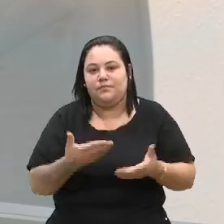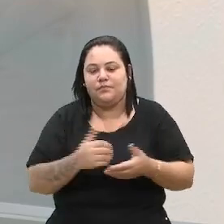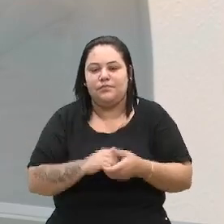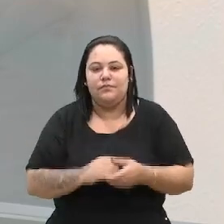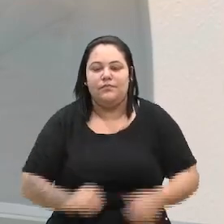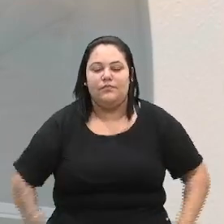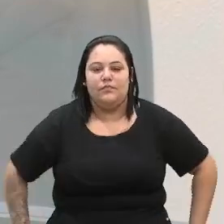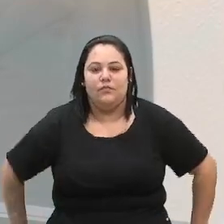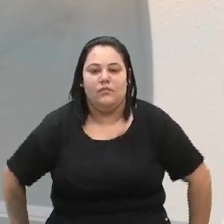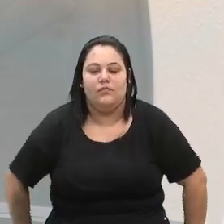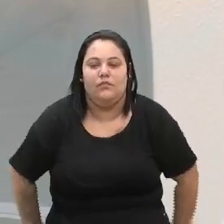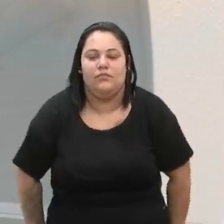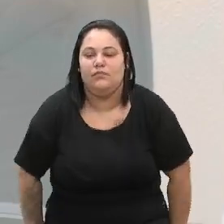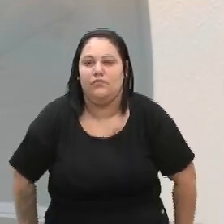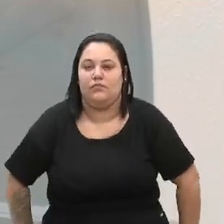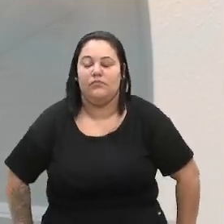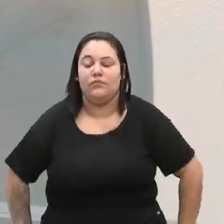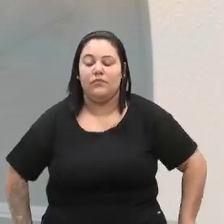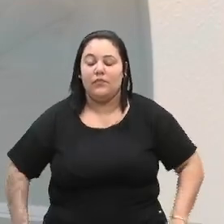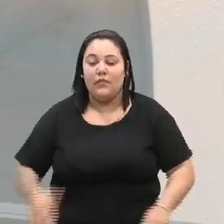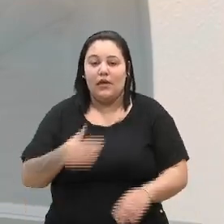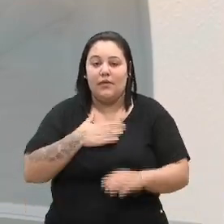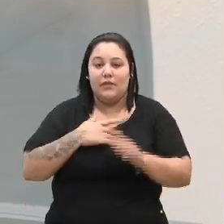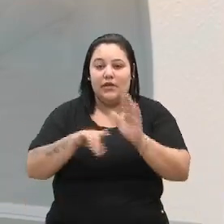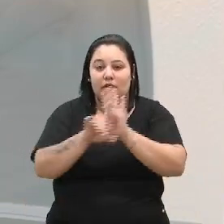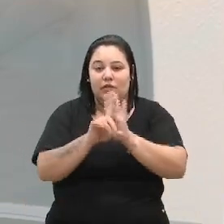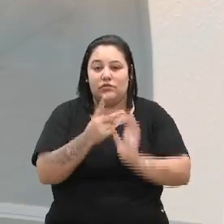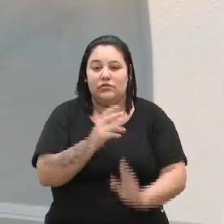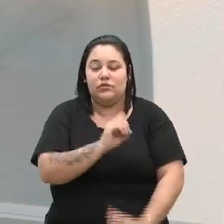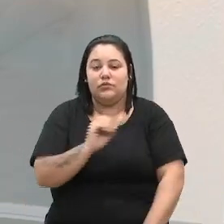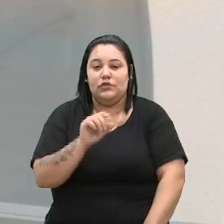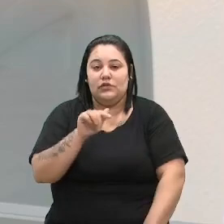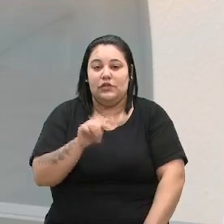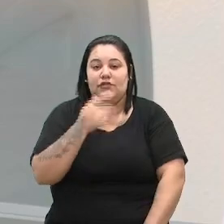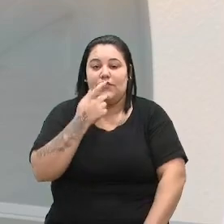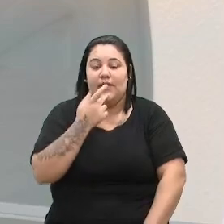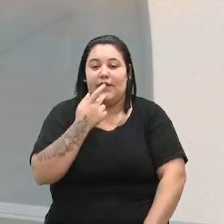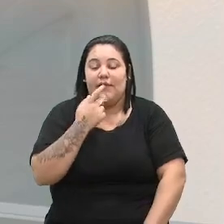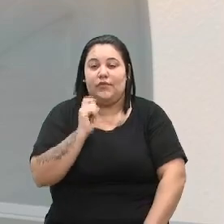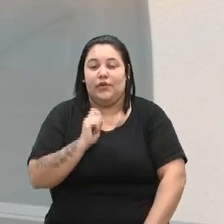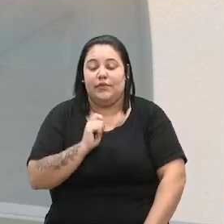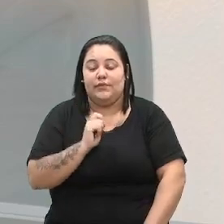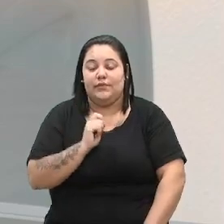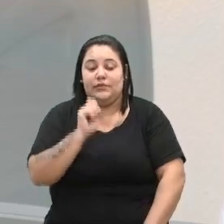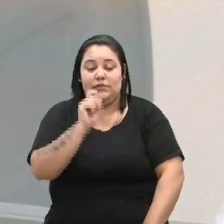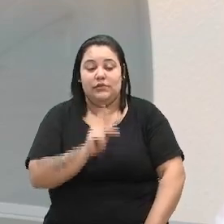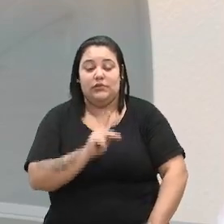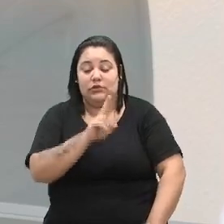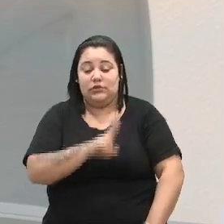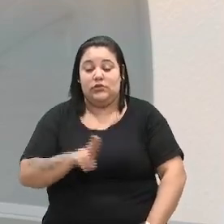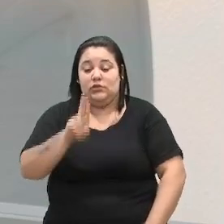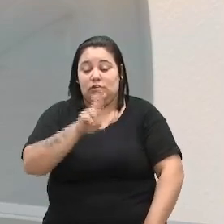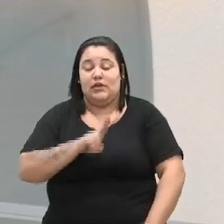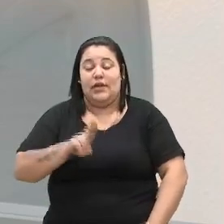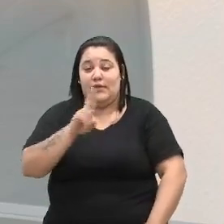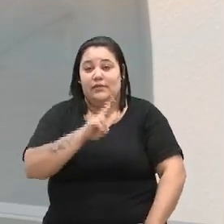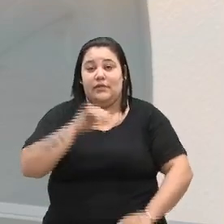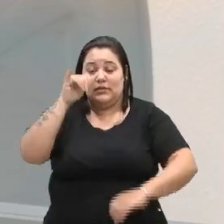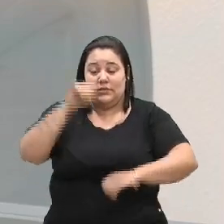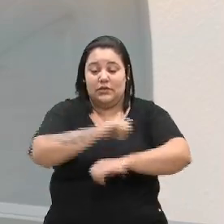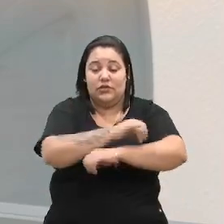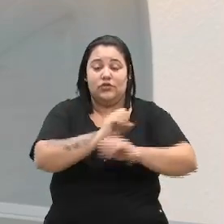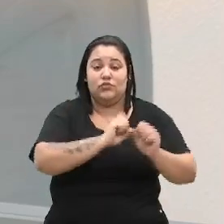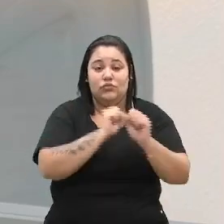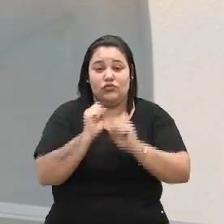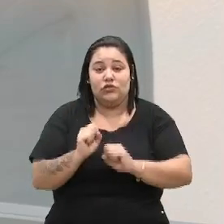A minha lei lá de 2007, ela previa com que quem utilizasse as passagens do município não fosse beneficiado